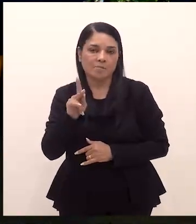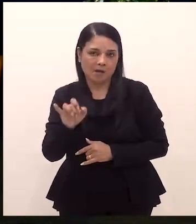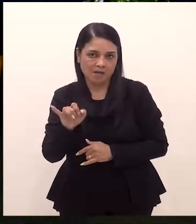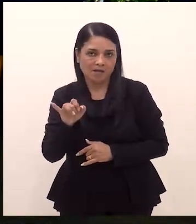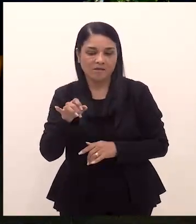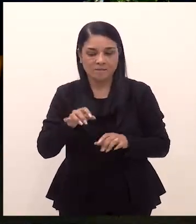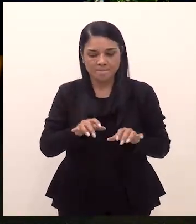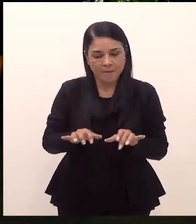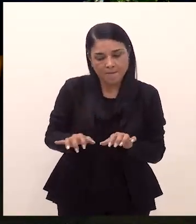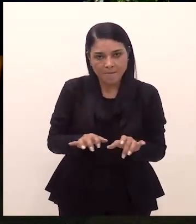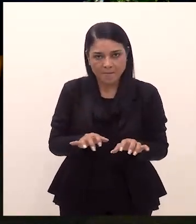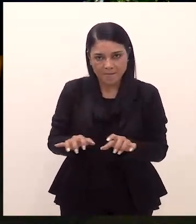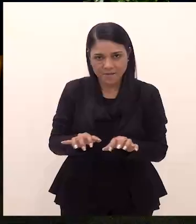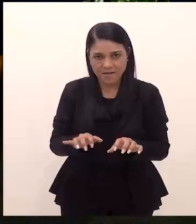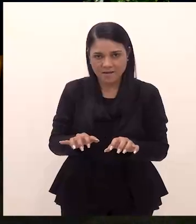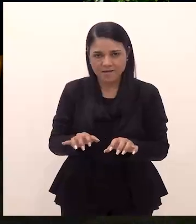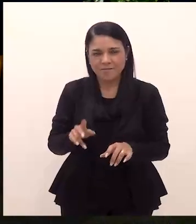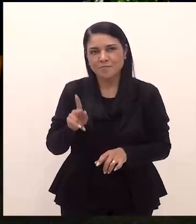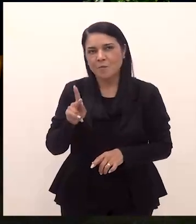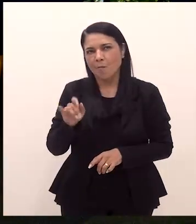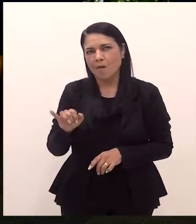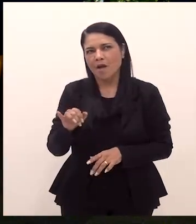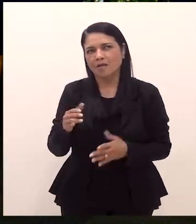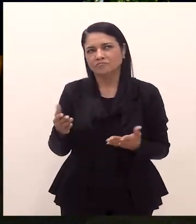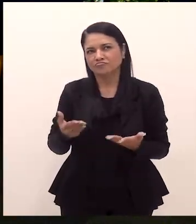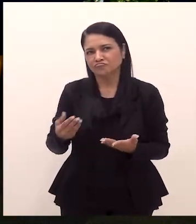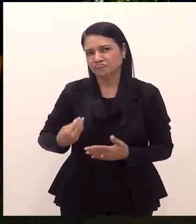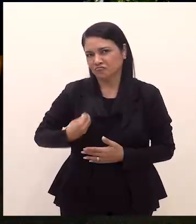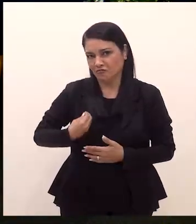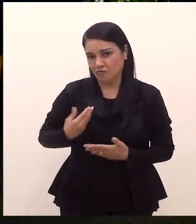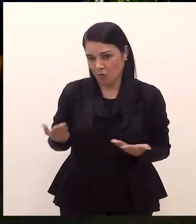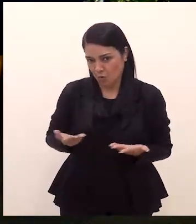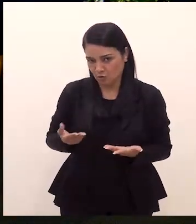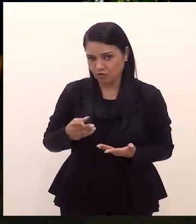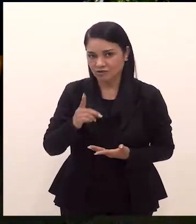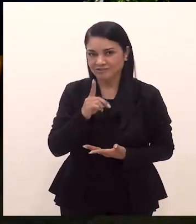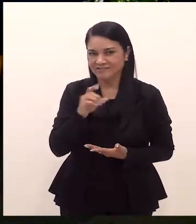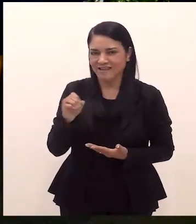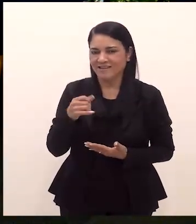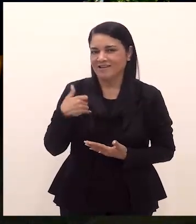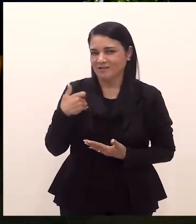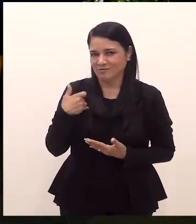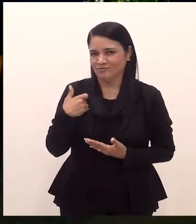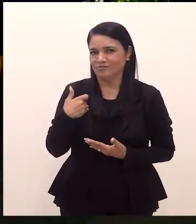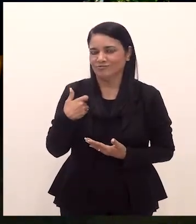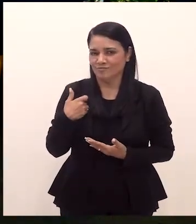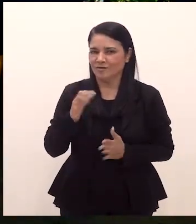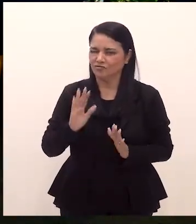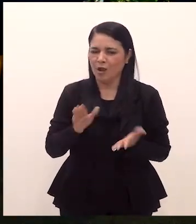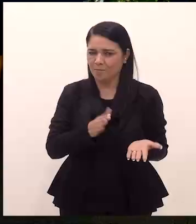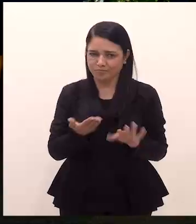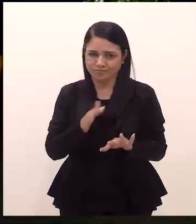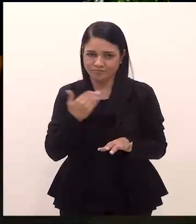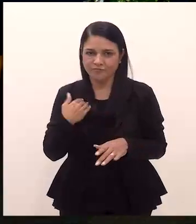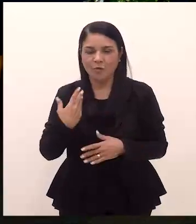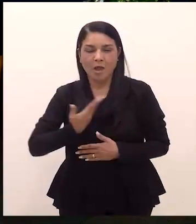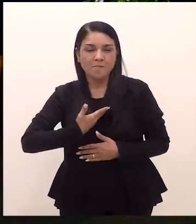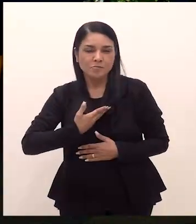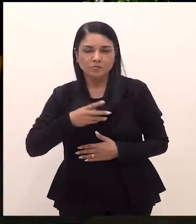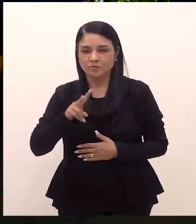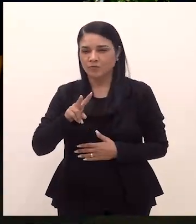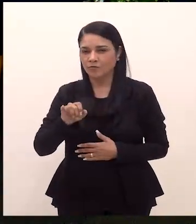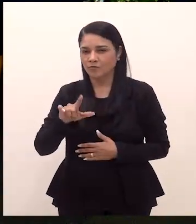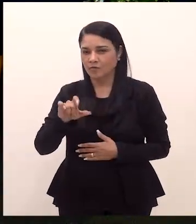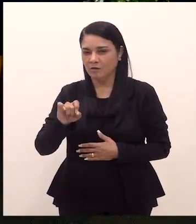meu pai já teria mais de 100 anos se fosse vivo, mas meu pai foi amigo de Villa-Lobos, ele tem